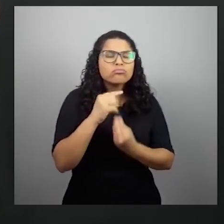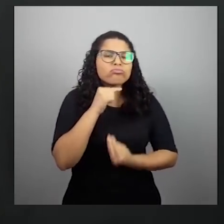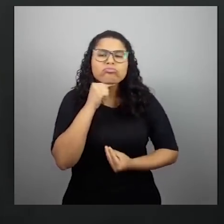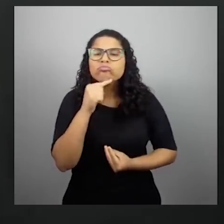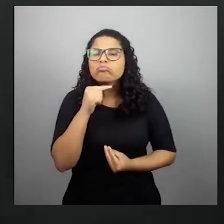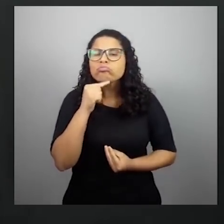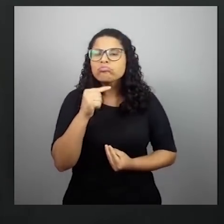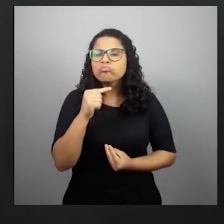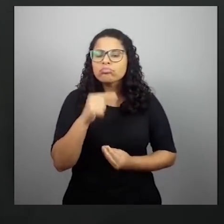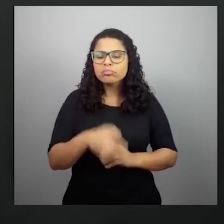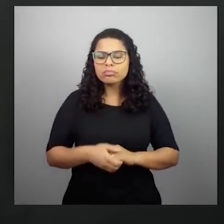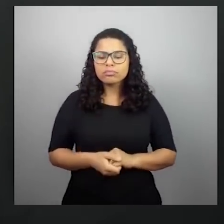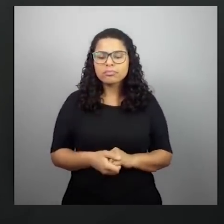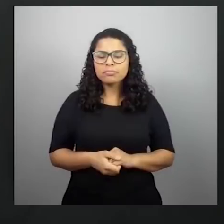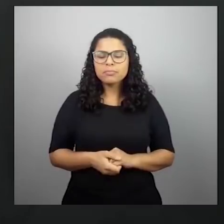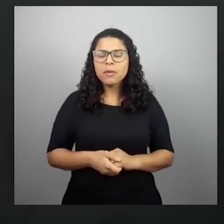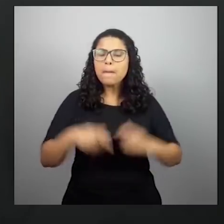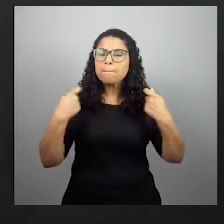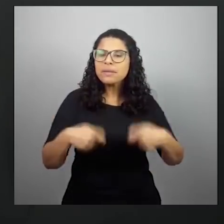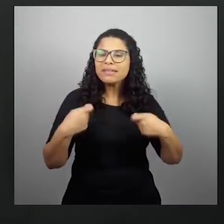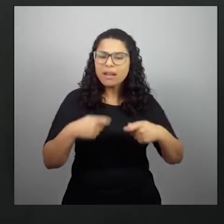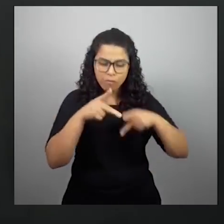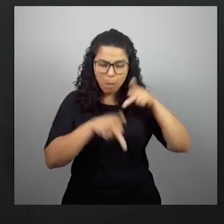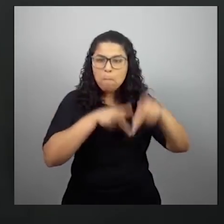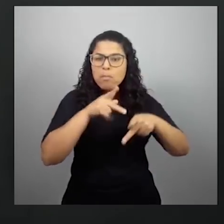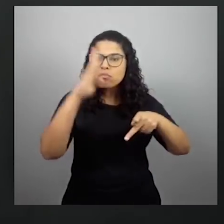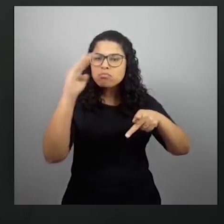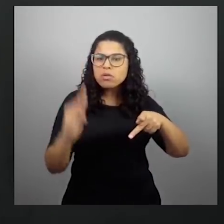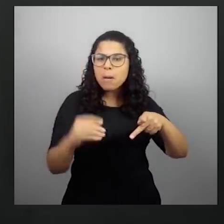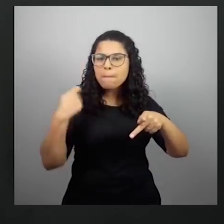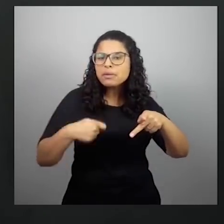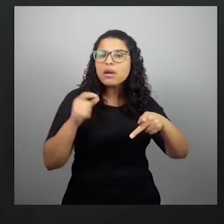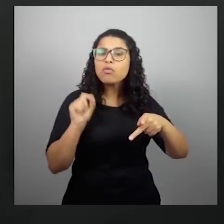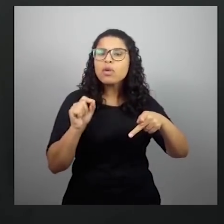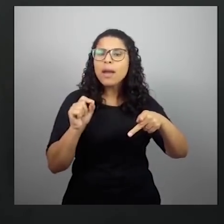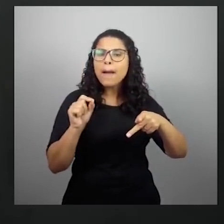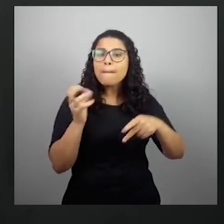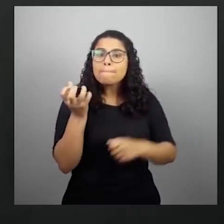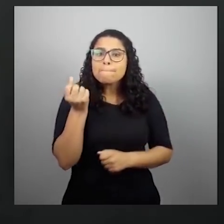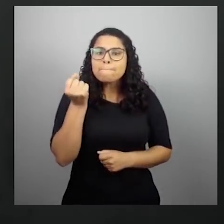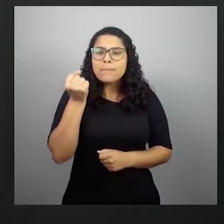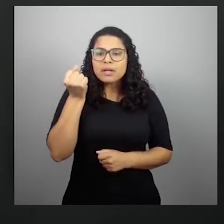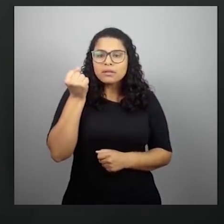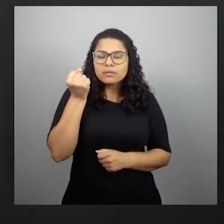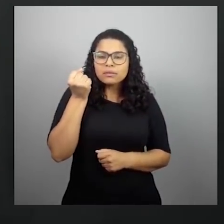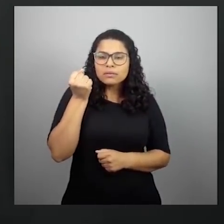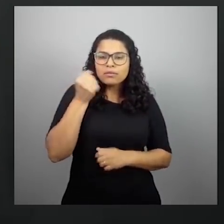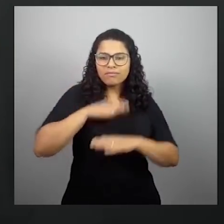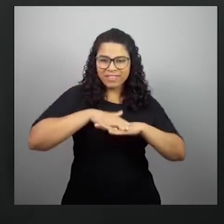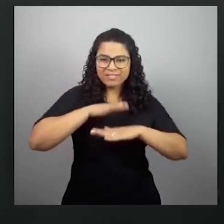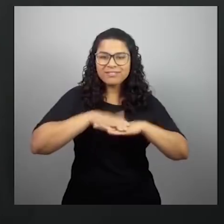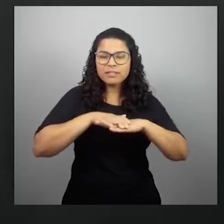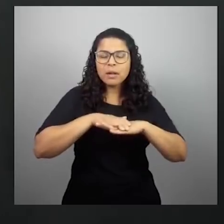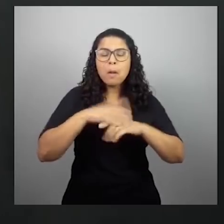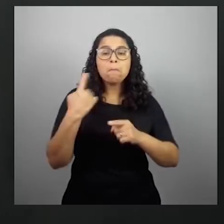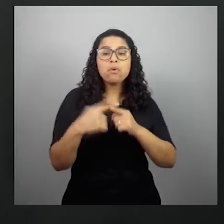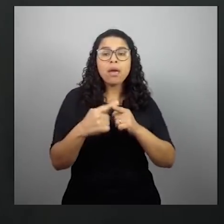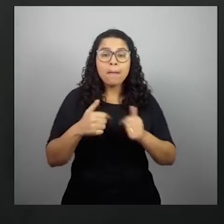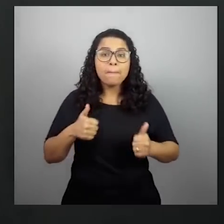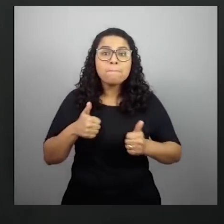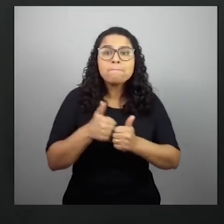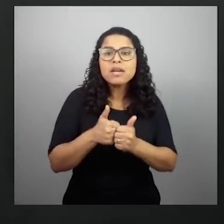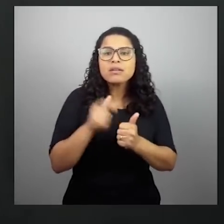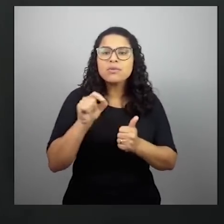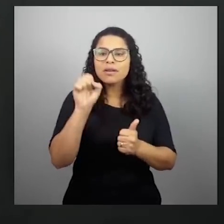entre aspas, né, precisava ser embranquecida, porque eles acreditavam que dessa forma estariam mais próximos dos europeus e